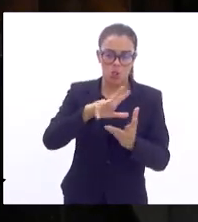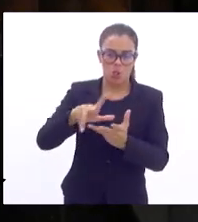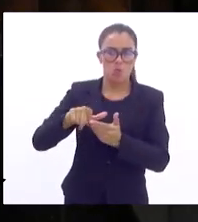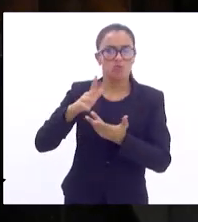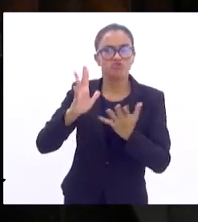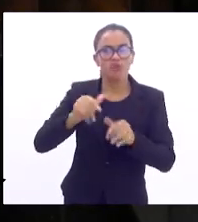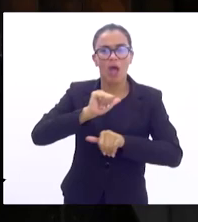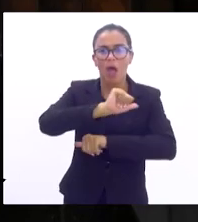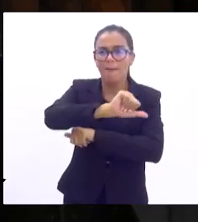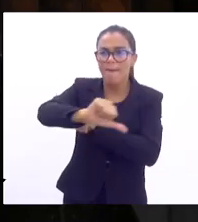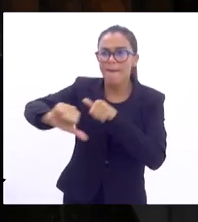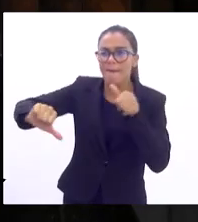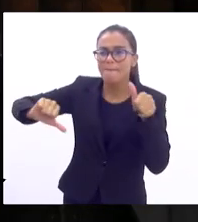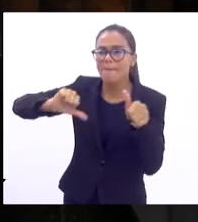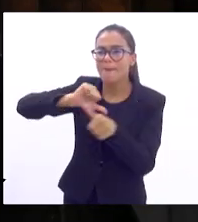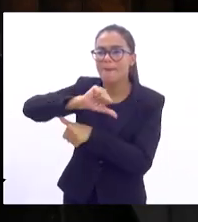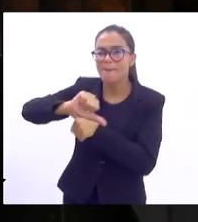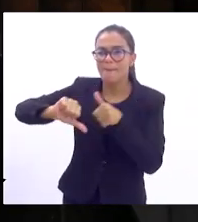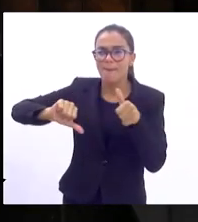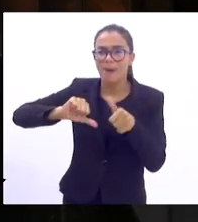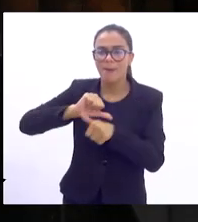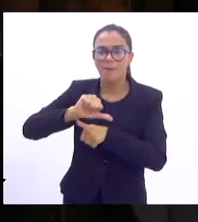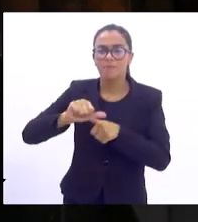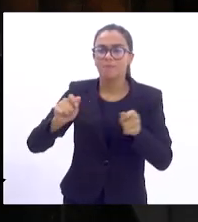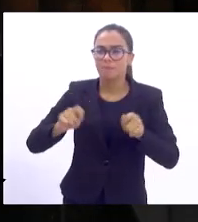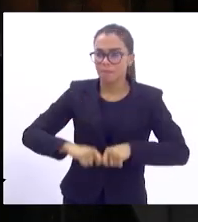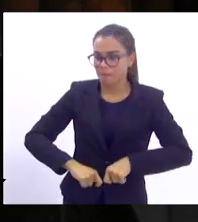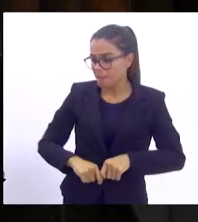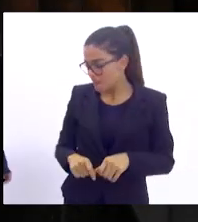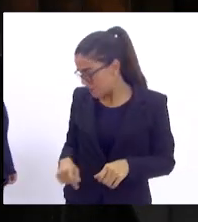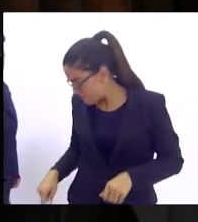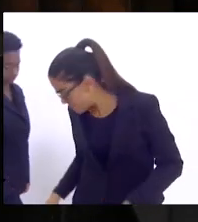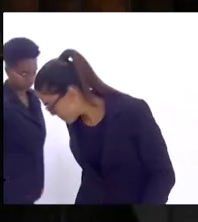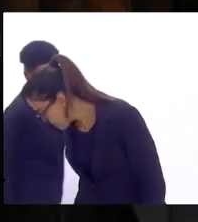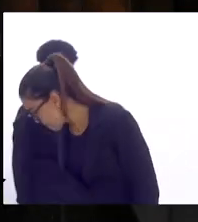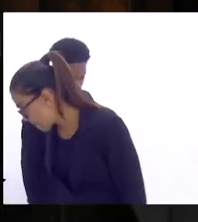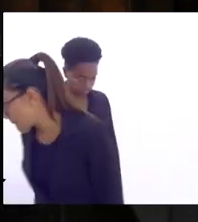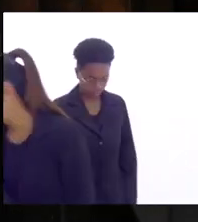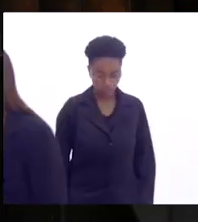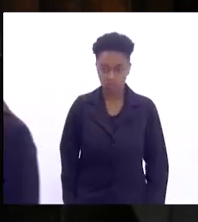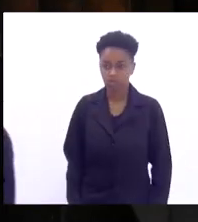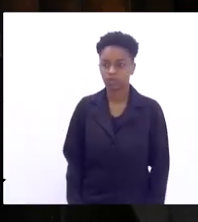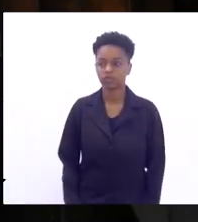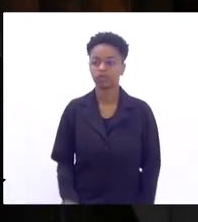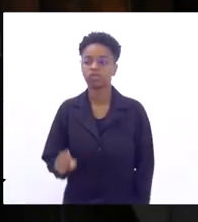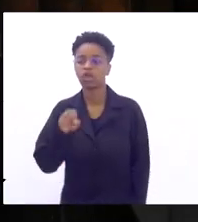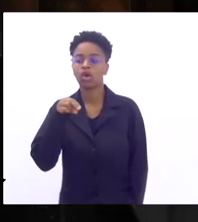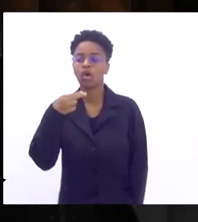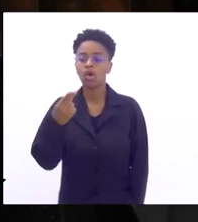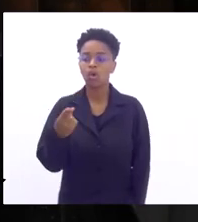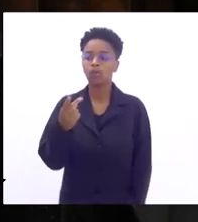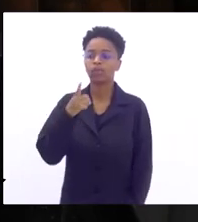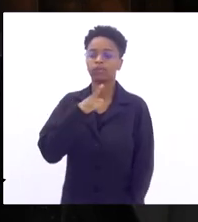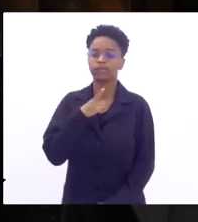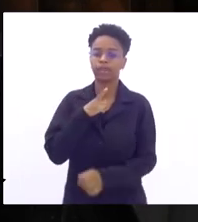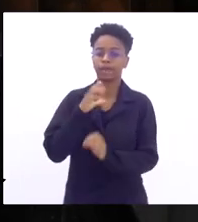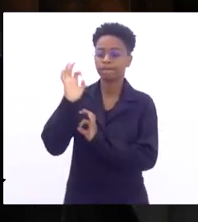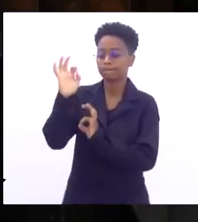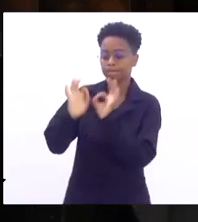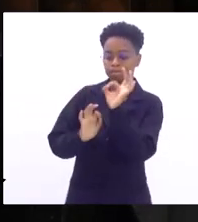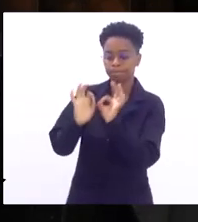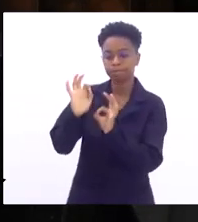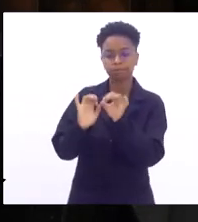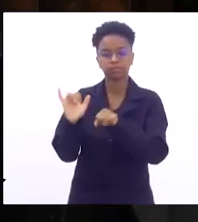transformação como você pode ter um planejamento estratégico